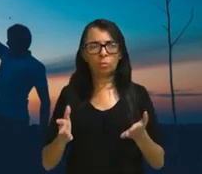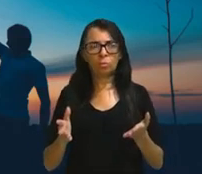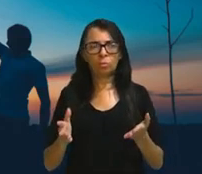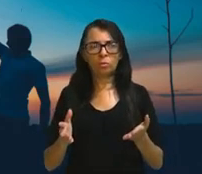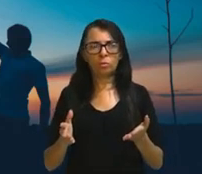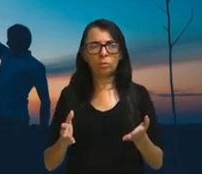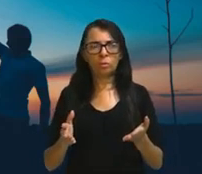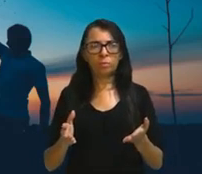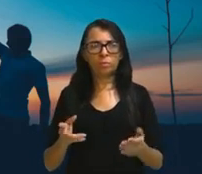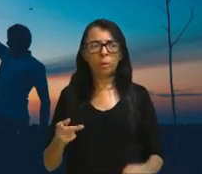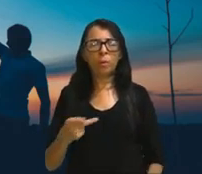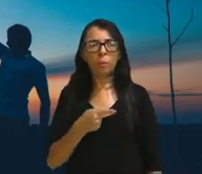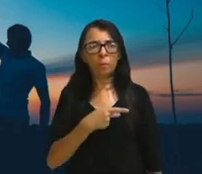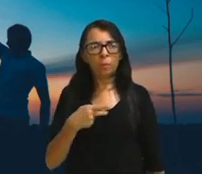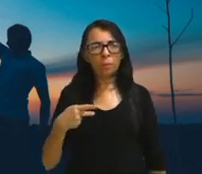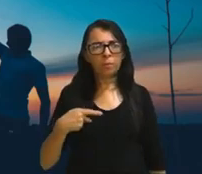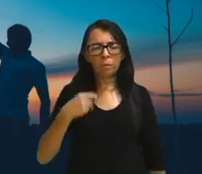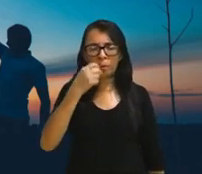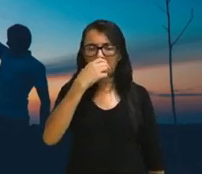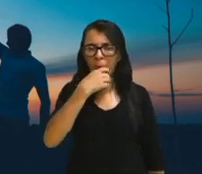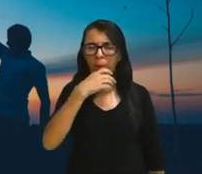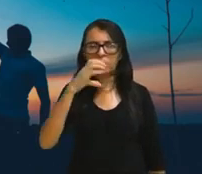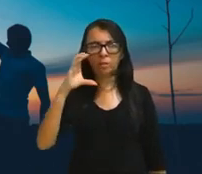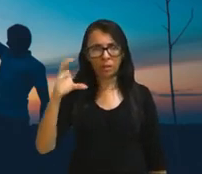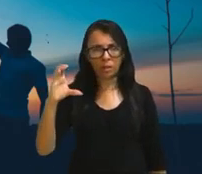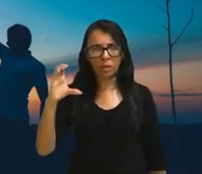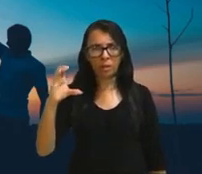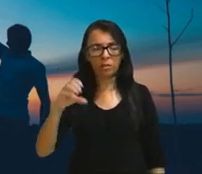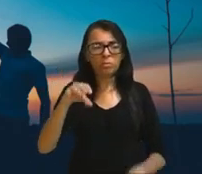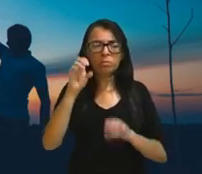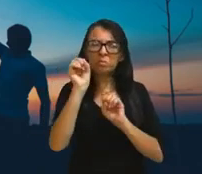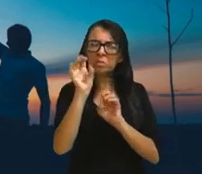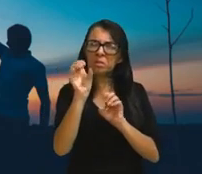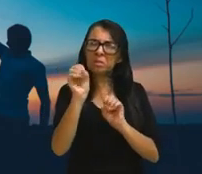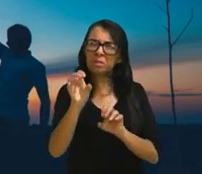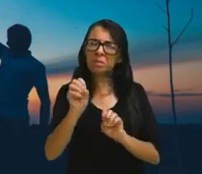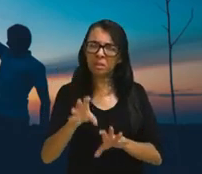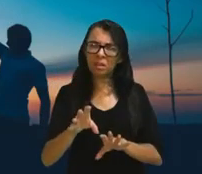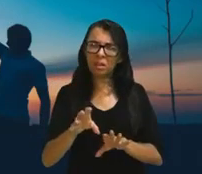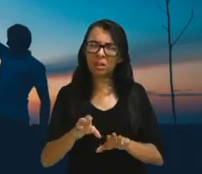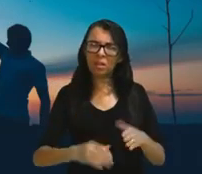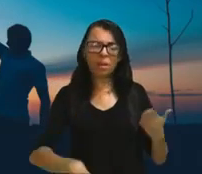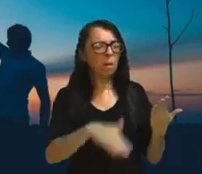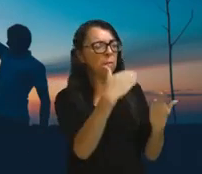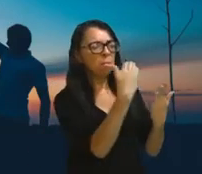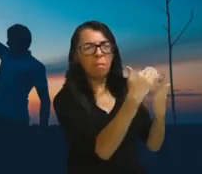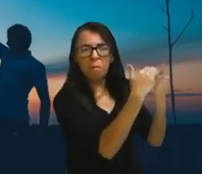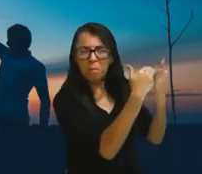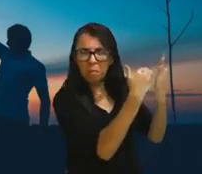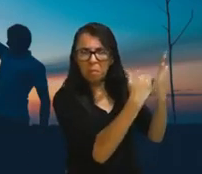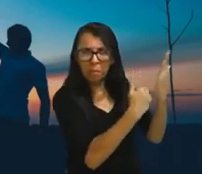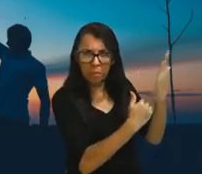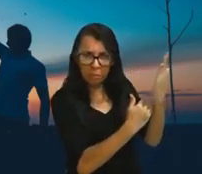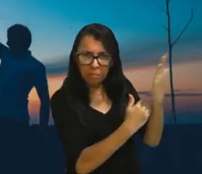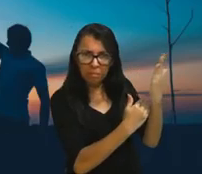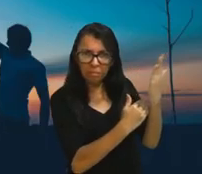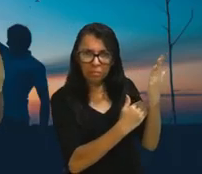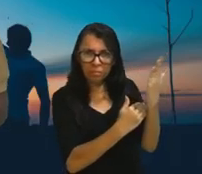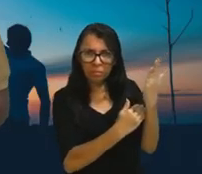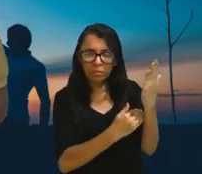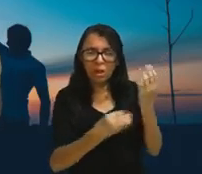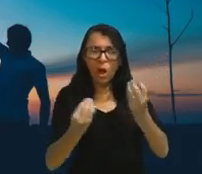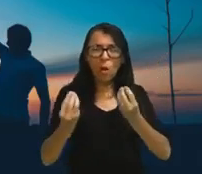lar. Para que nós possamos verdadeiramente ter um lar abençoado.